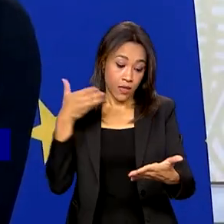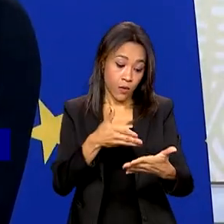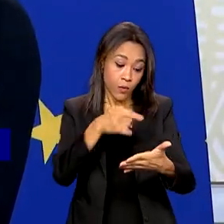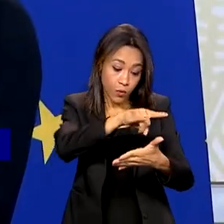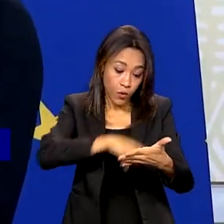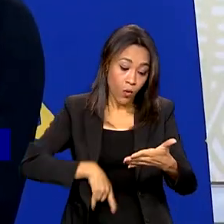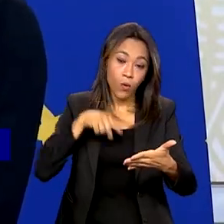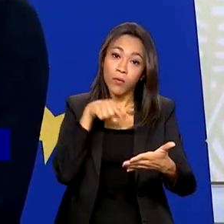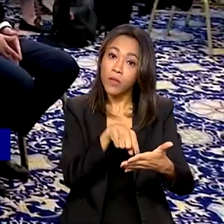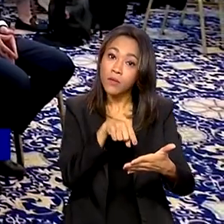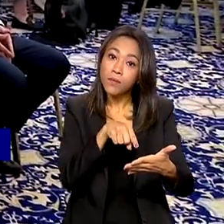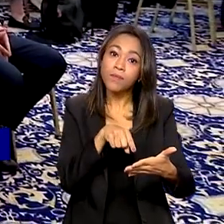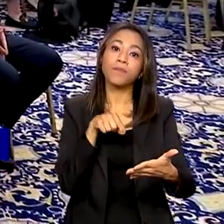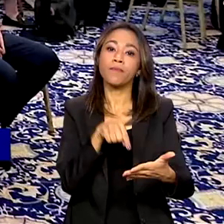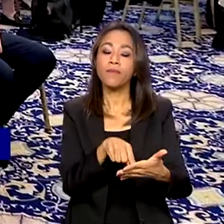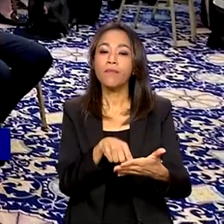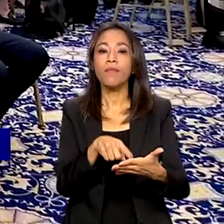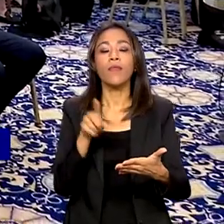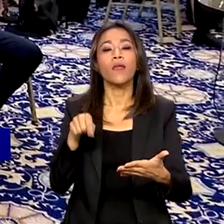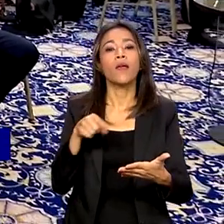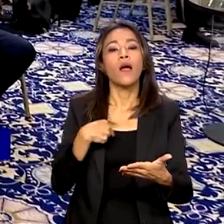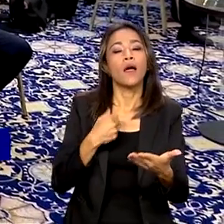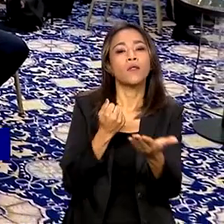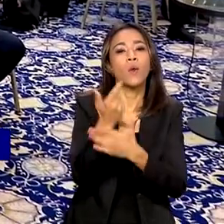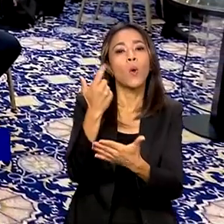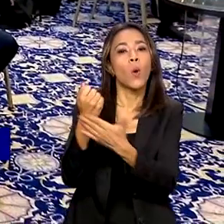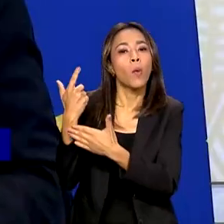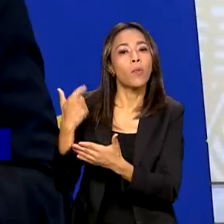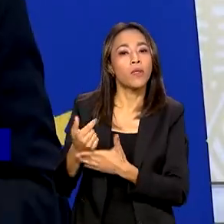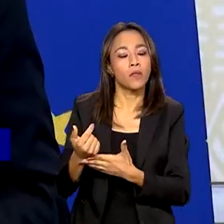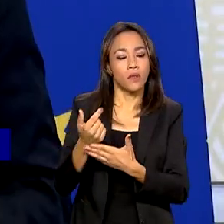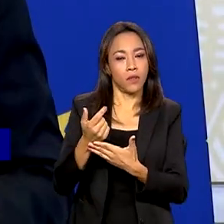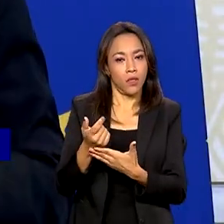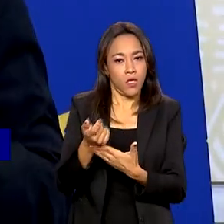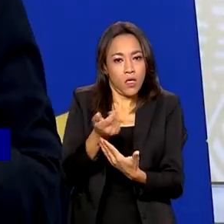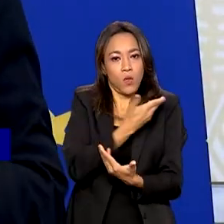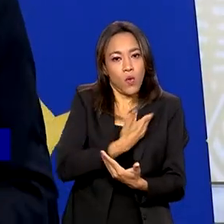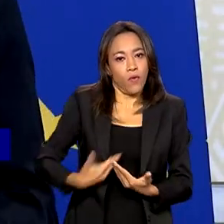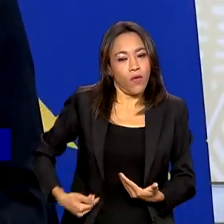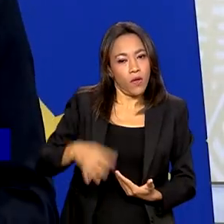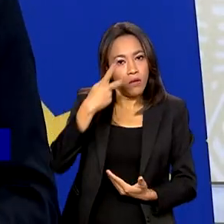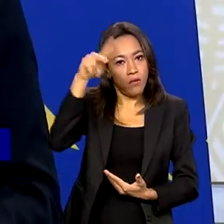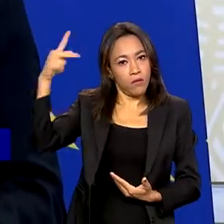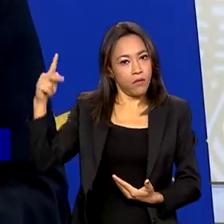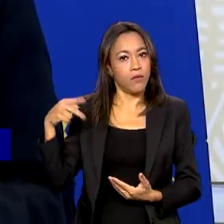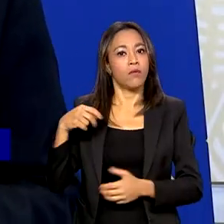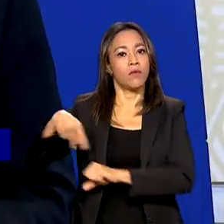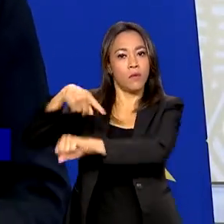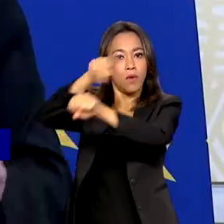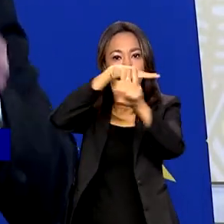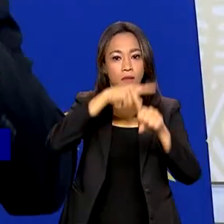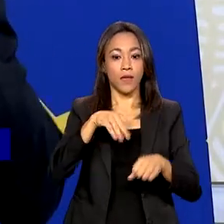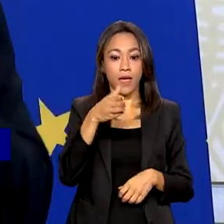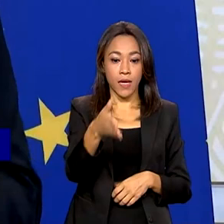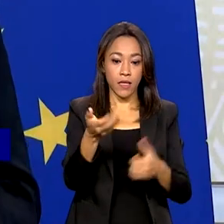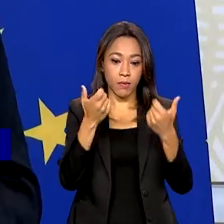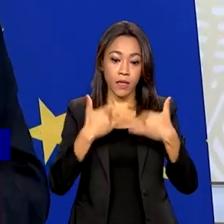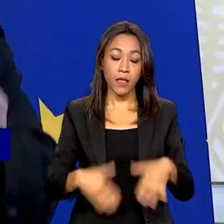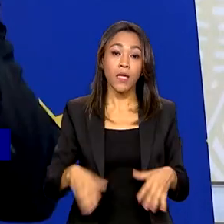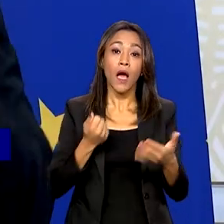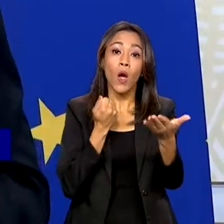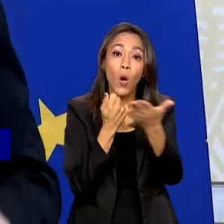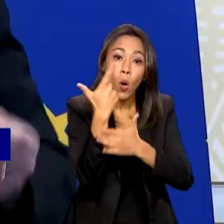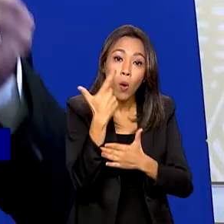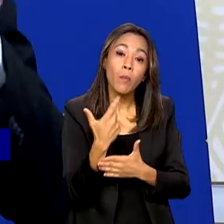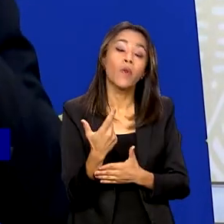do comando das compras governamentais dos países. A compra governamental é um instrumento